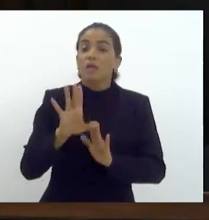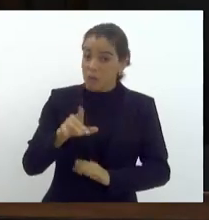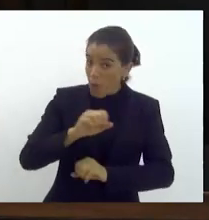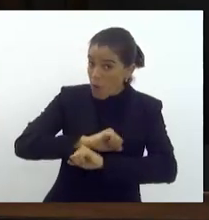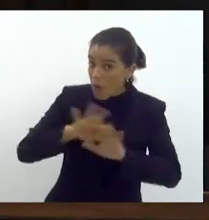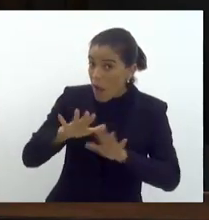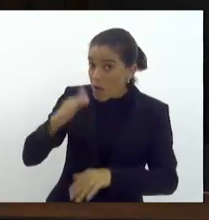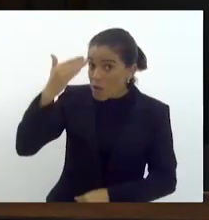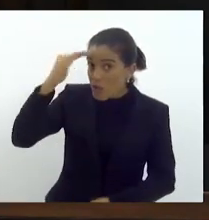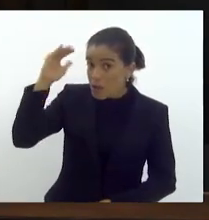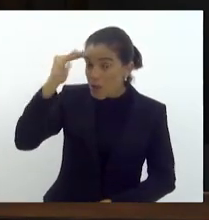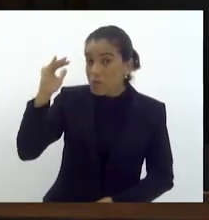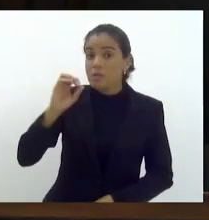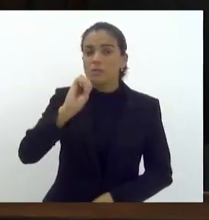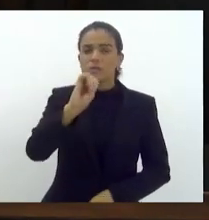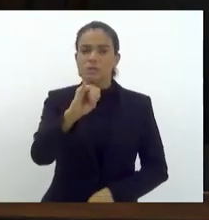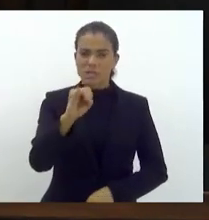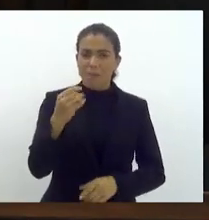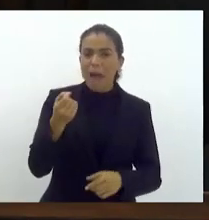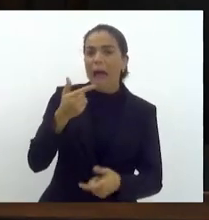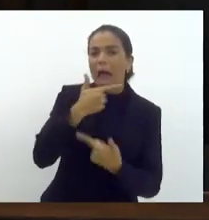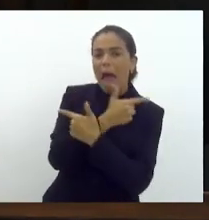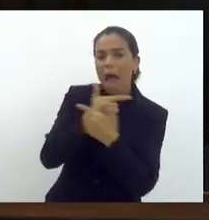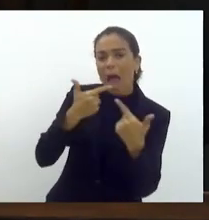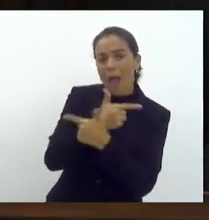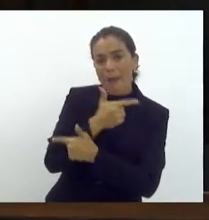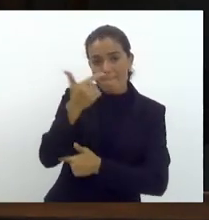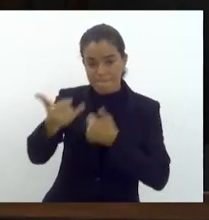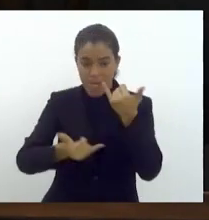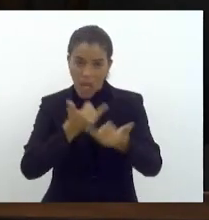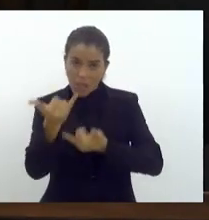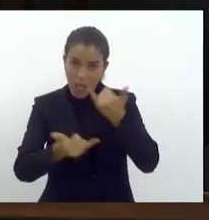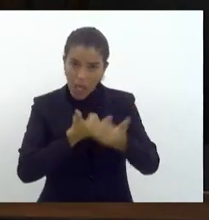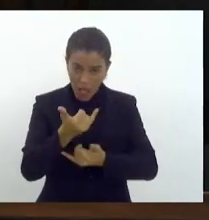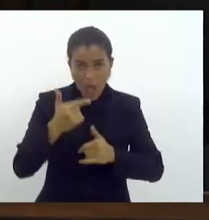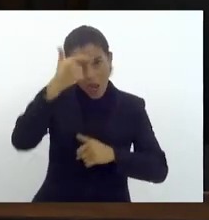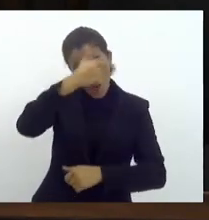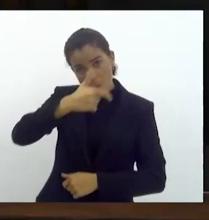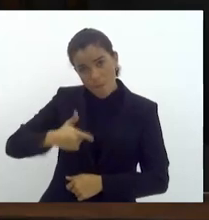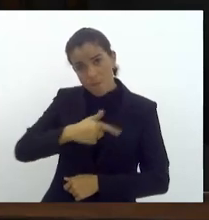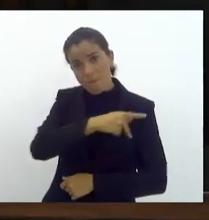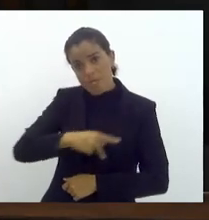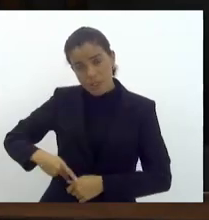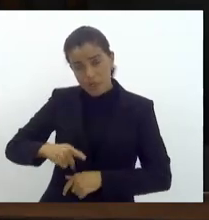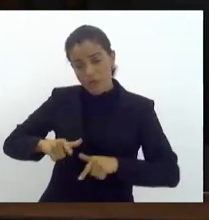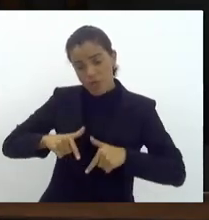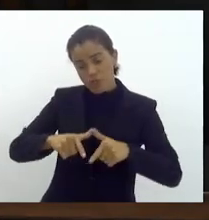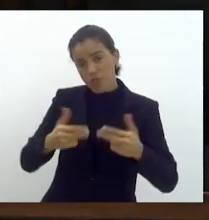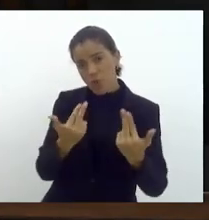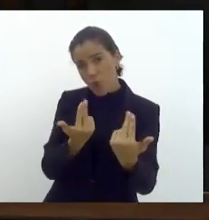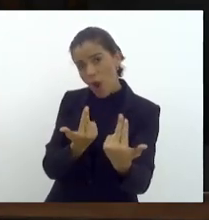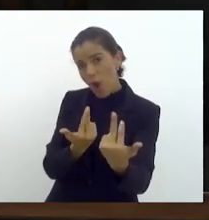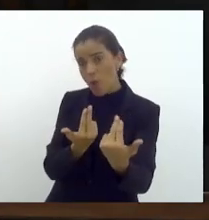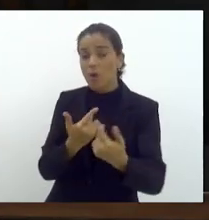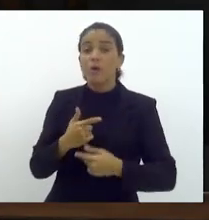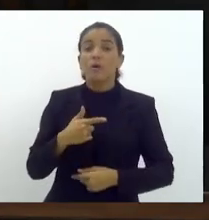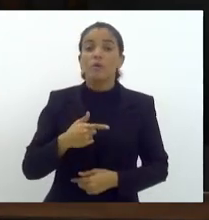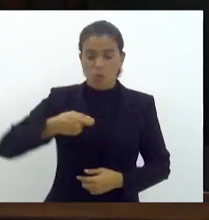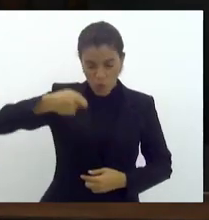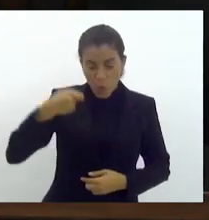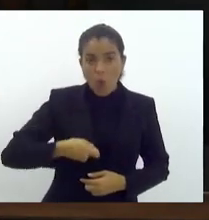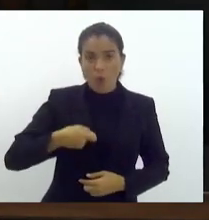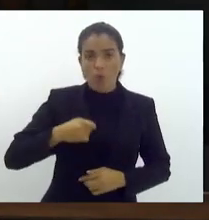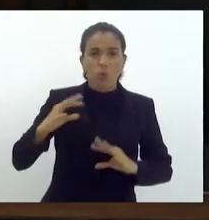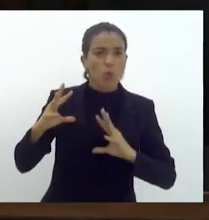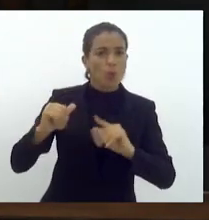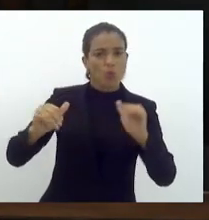fique bem claro se é para fazer graça a presidência também vai agir com o mesmo Rigor só que não é brincadeira não só que todo mundo